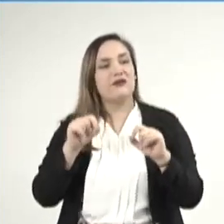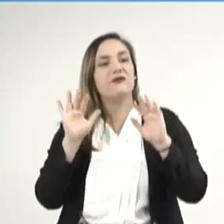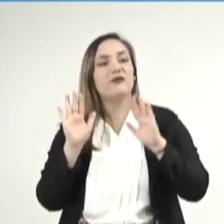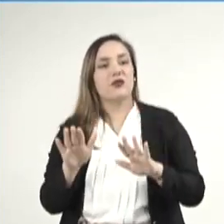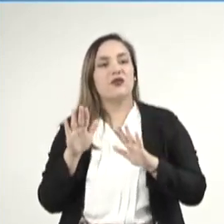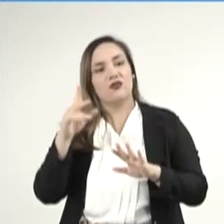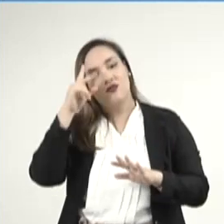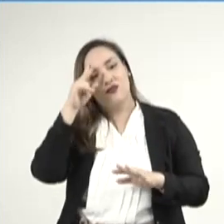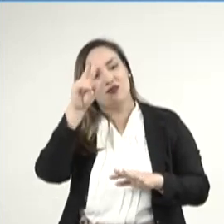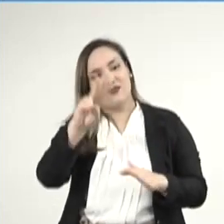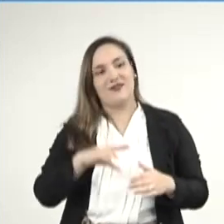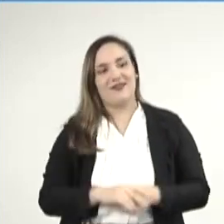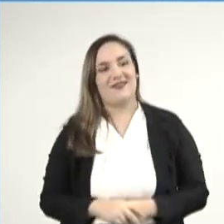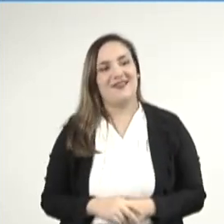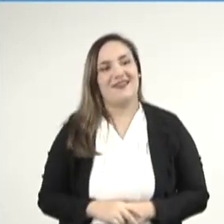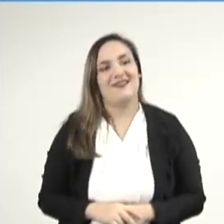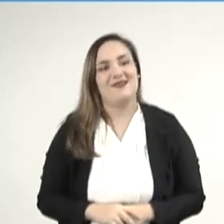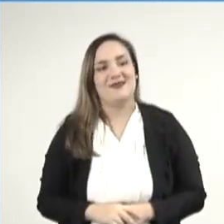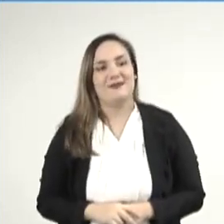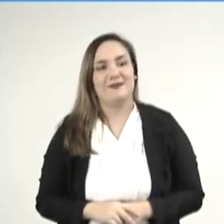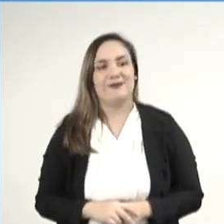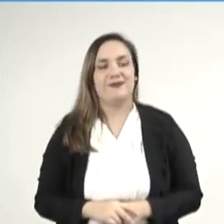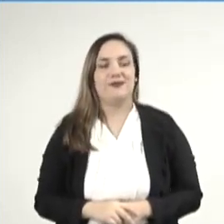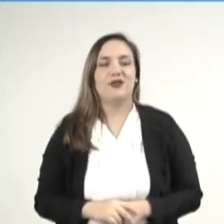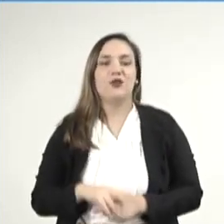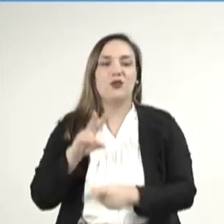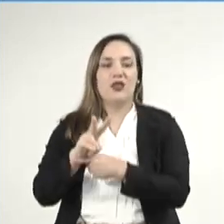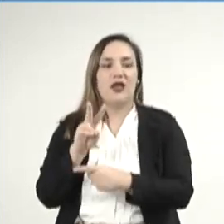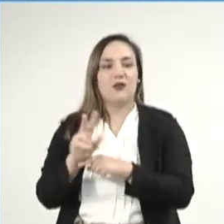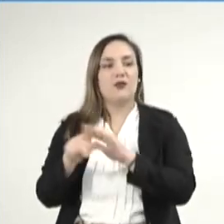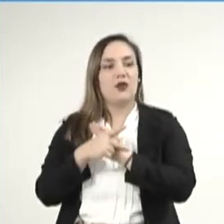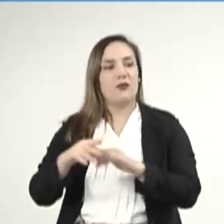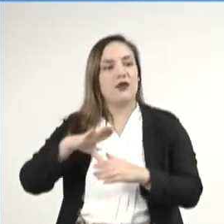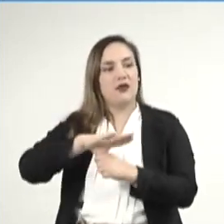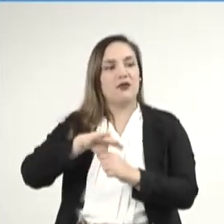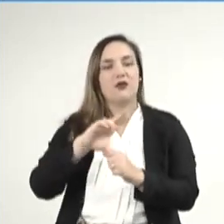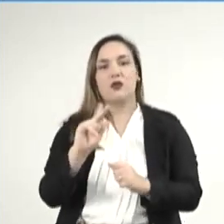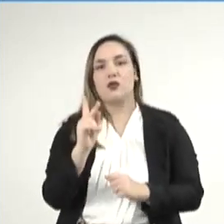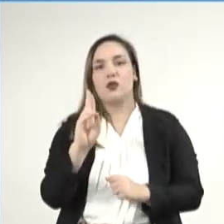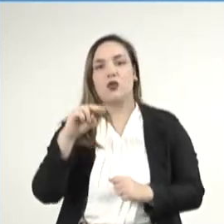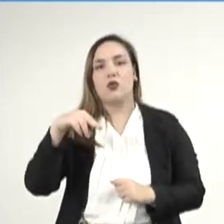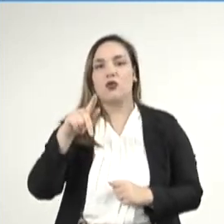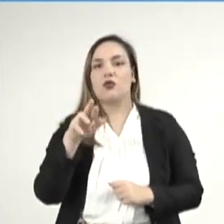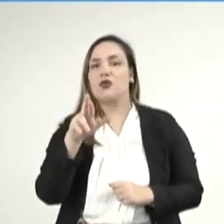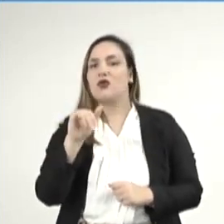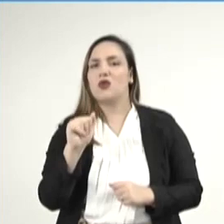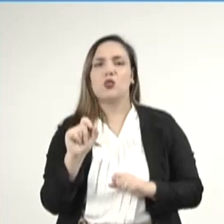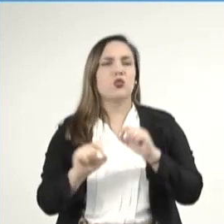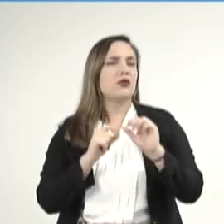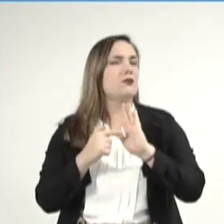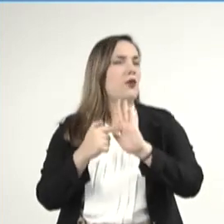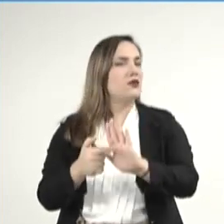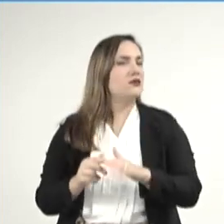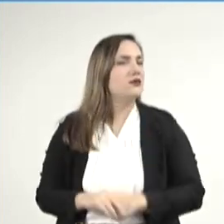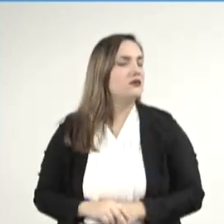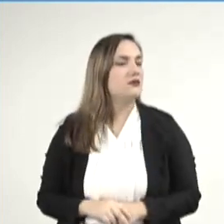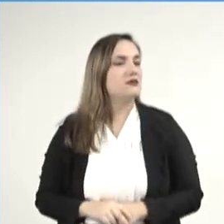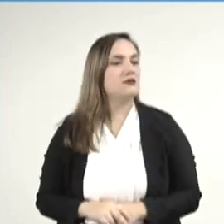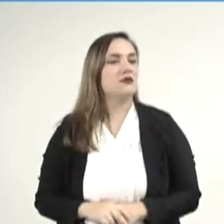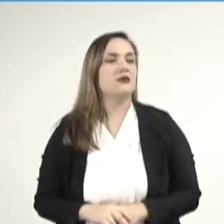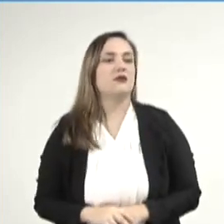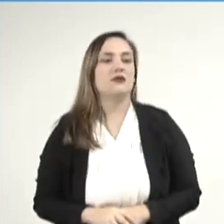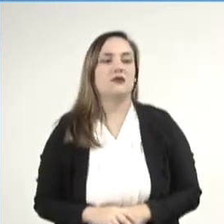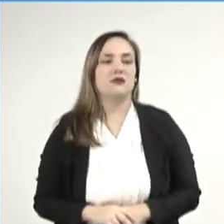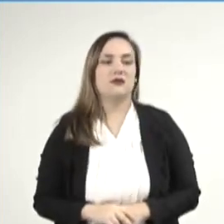ali 2 dias sob proteção da Embaixada da Hungria. O que esse fato revela?